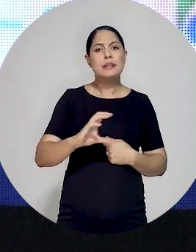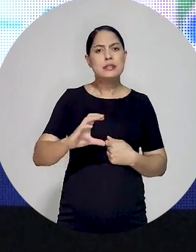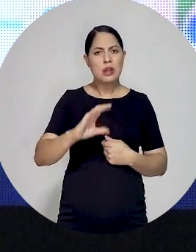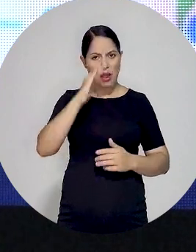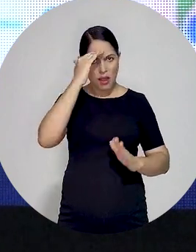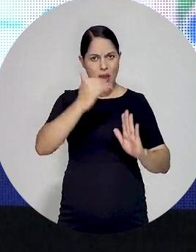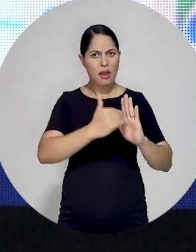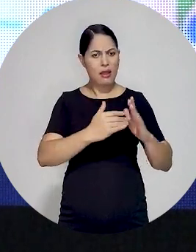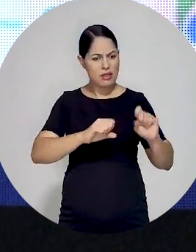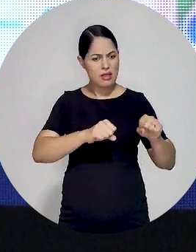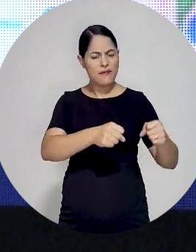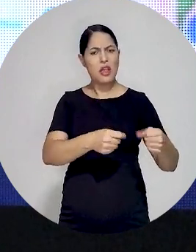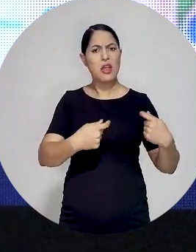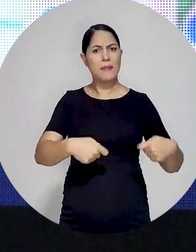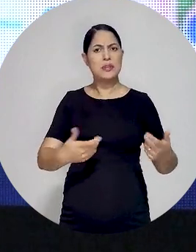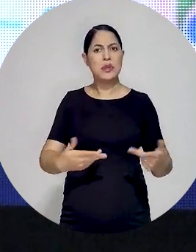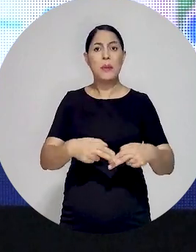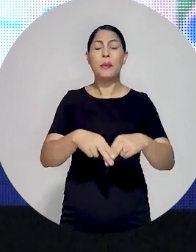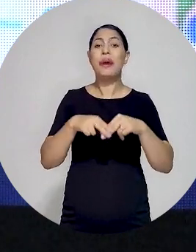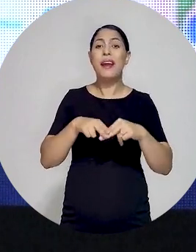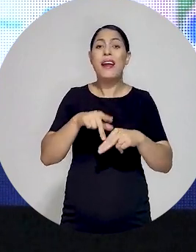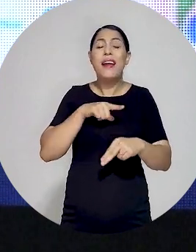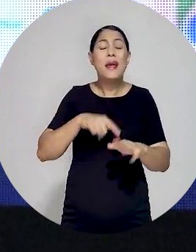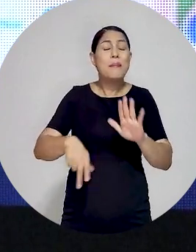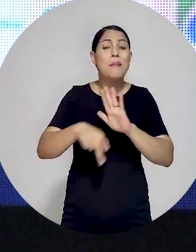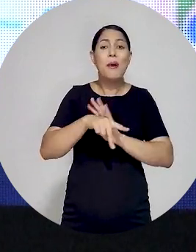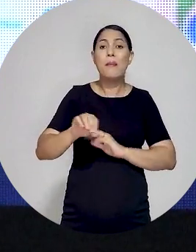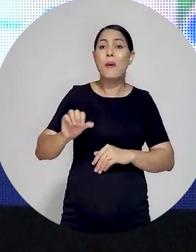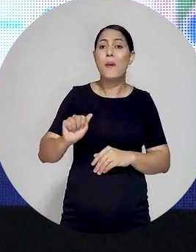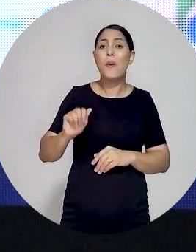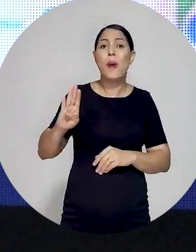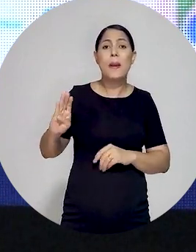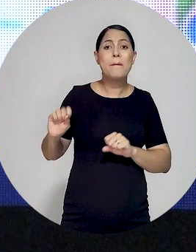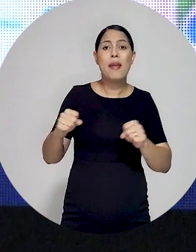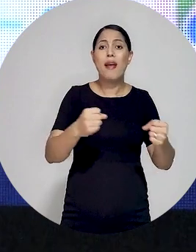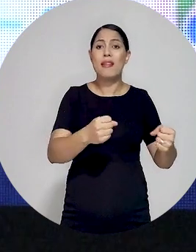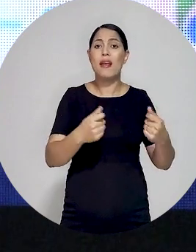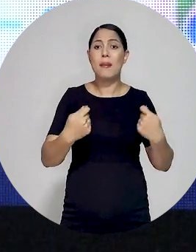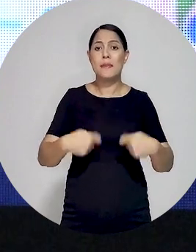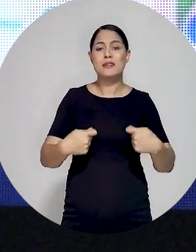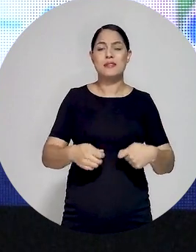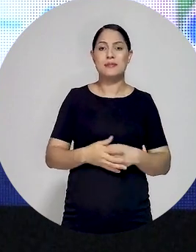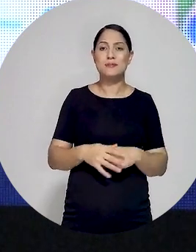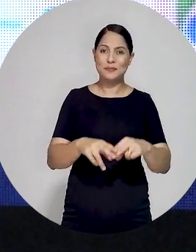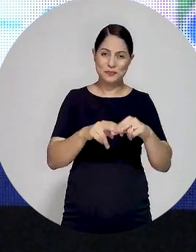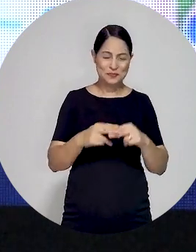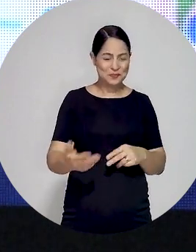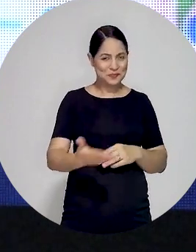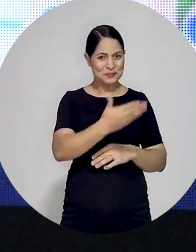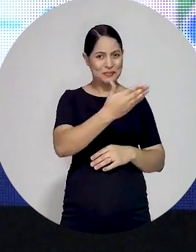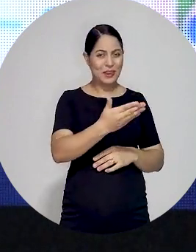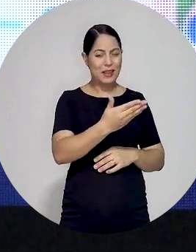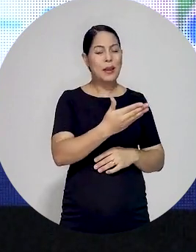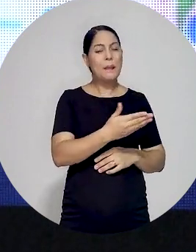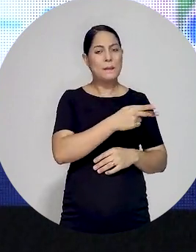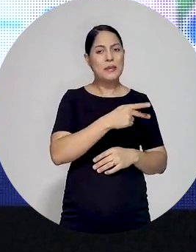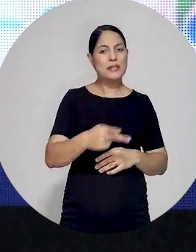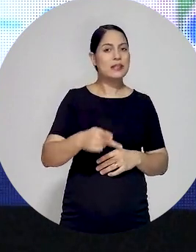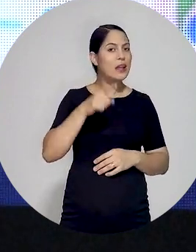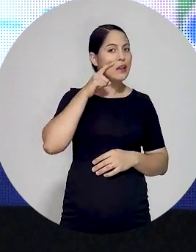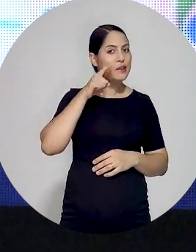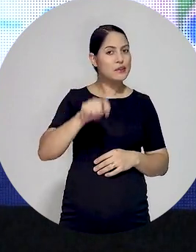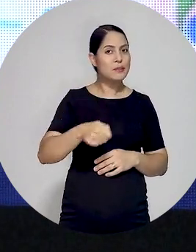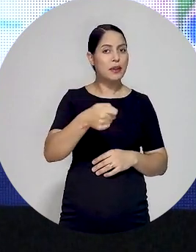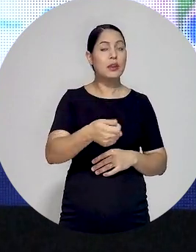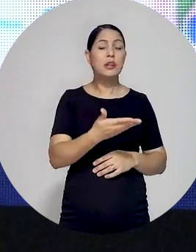e compreender que essa defesa do artigo 85 se dá através da Ordem dos Advogados do Brasil. E é por isso, Beto Simonetti,